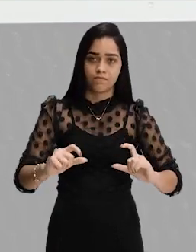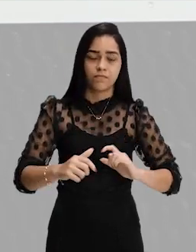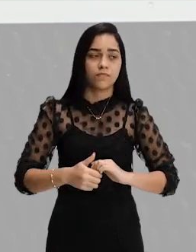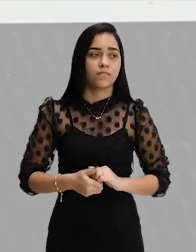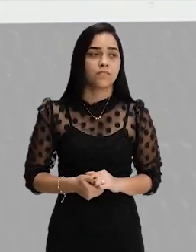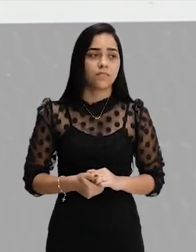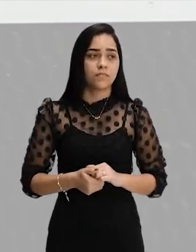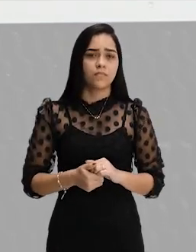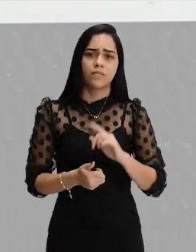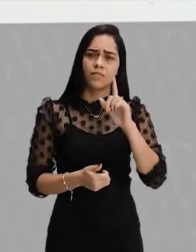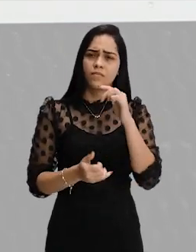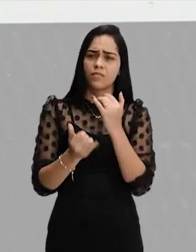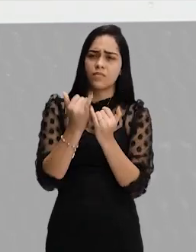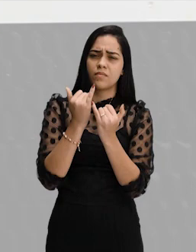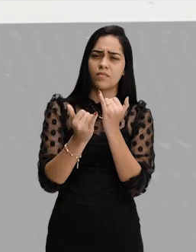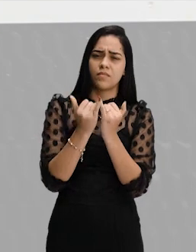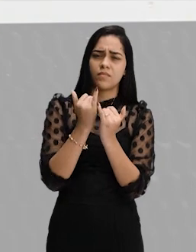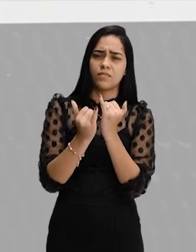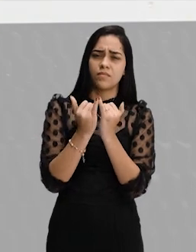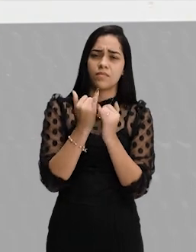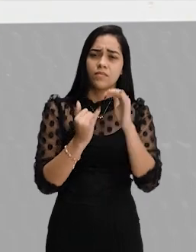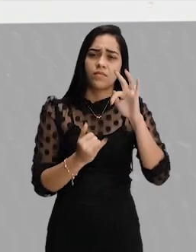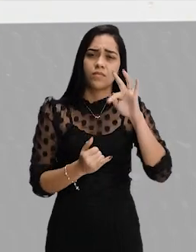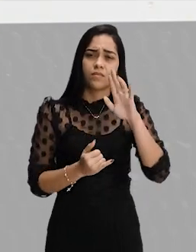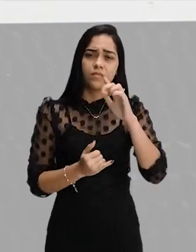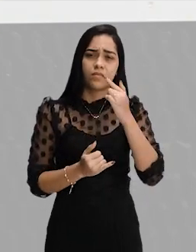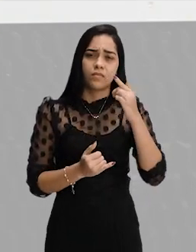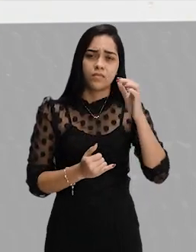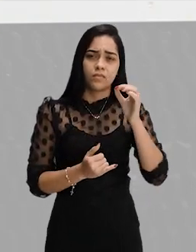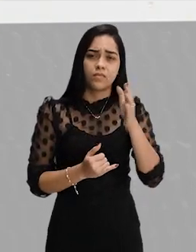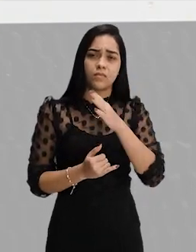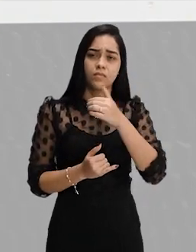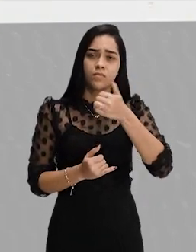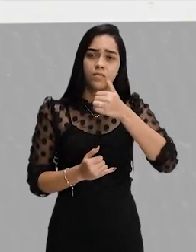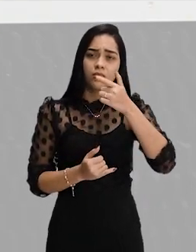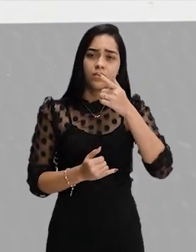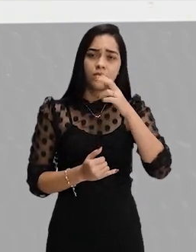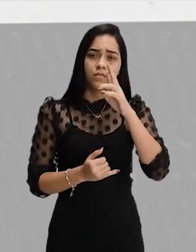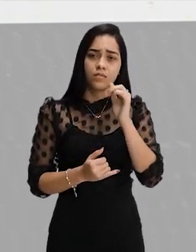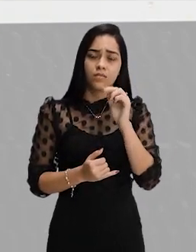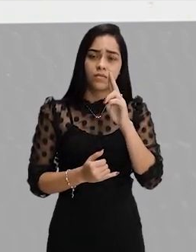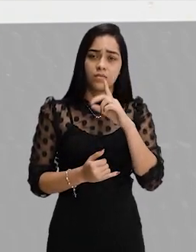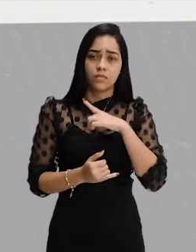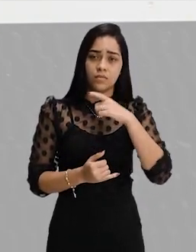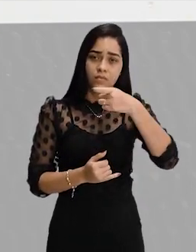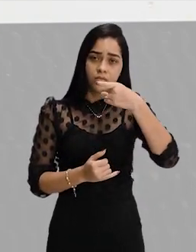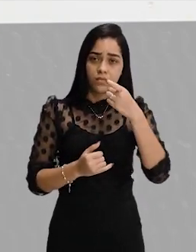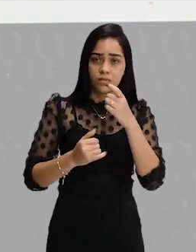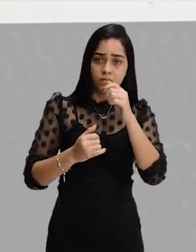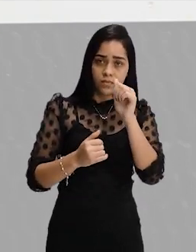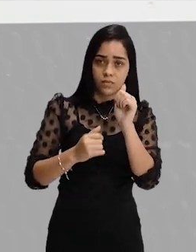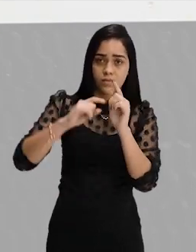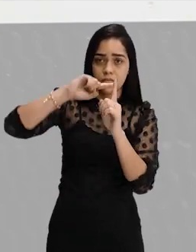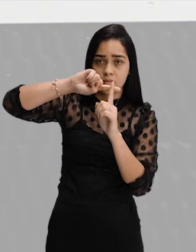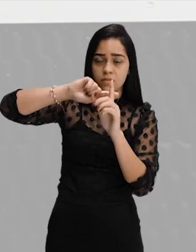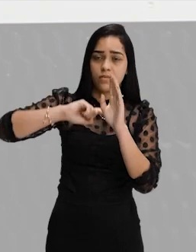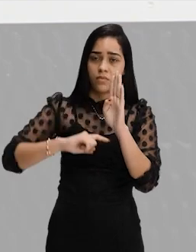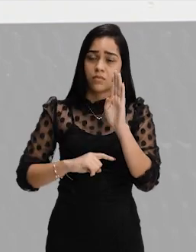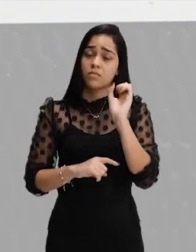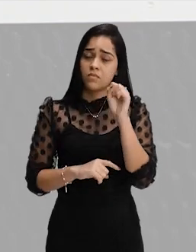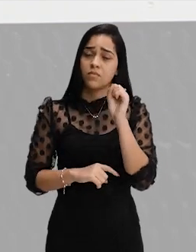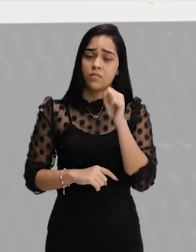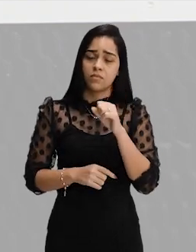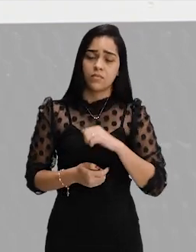Perceba, professor, isso aqui é bem parecido com a função do primeiro grau, ele tem essa forma ax mais b, é verdade, né? Isso é um polinômio do primeiro